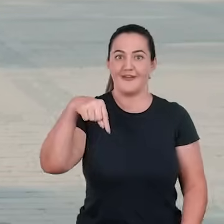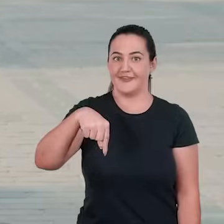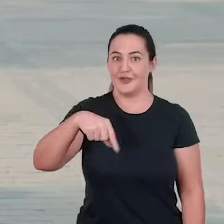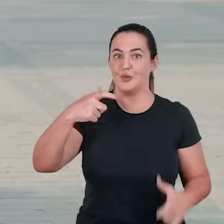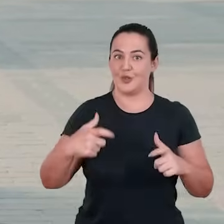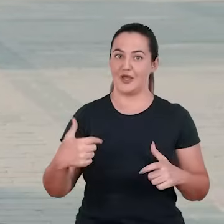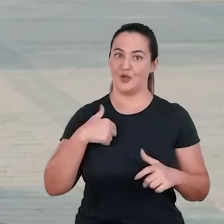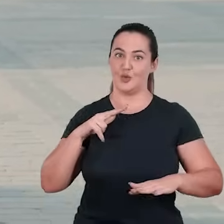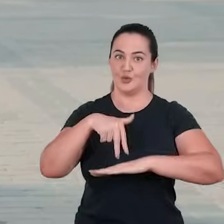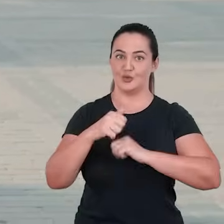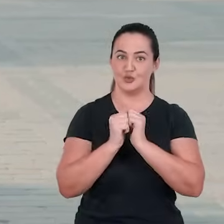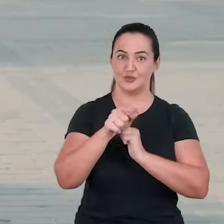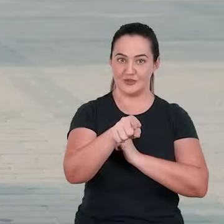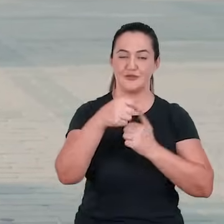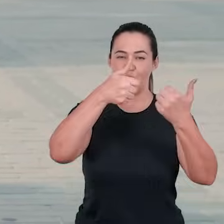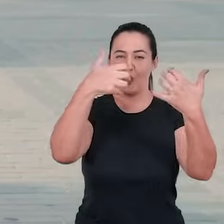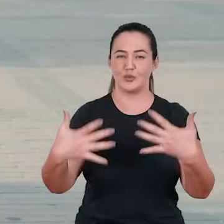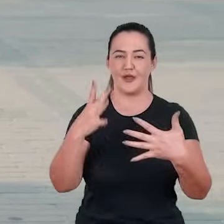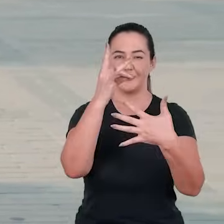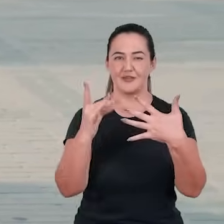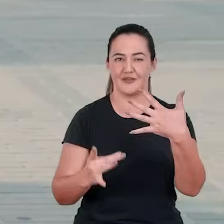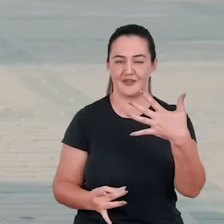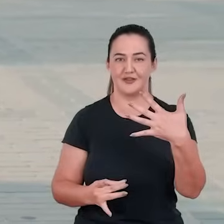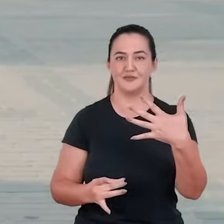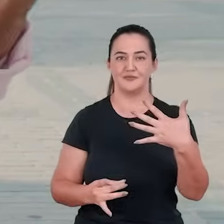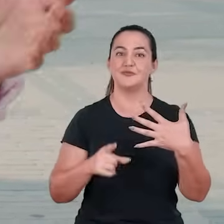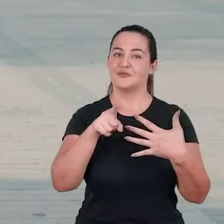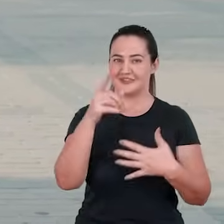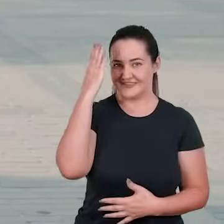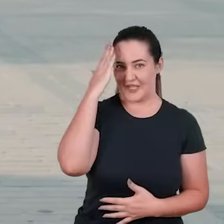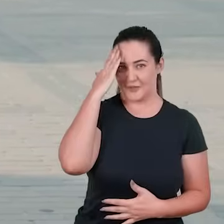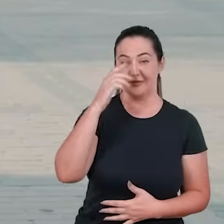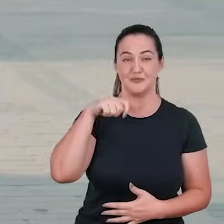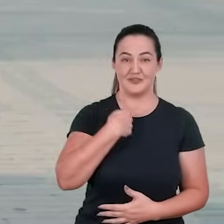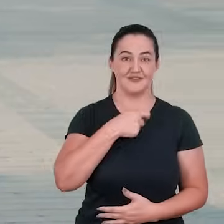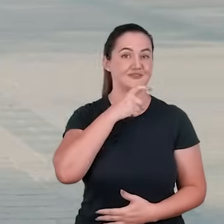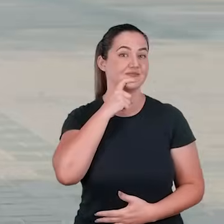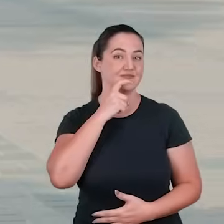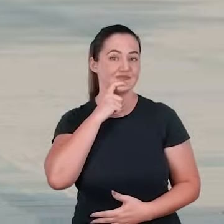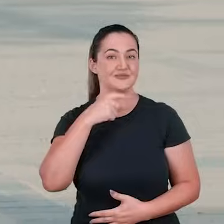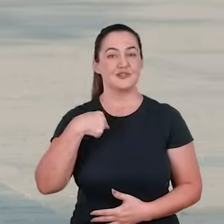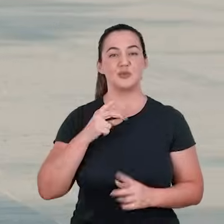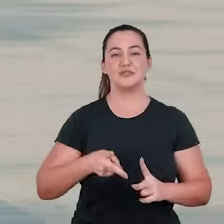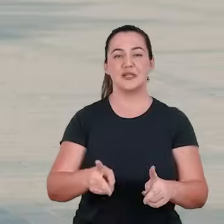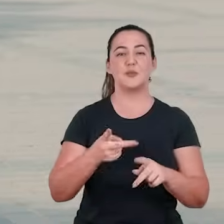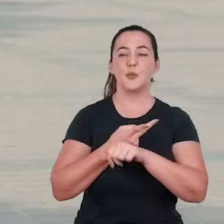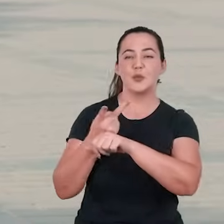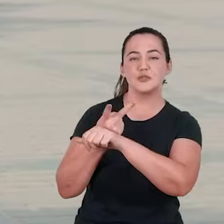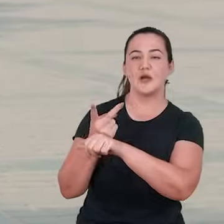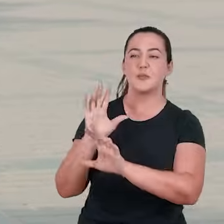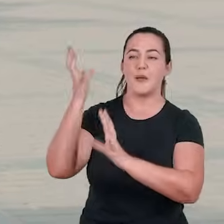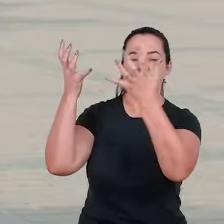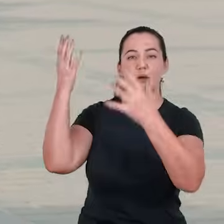nesse lugar onde eu estou, e eu vou contar para você detalhe por detalhe dessa história. Você sabe, eu sou Rodrigo Silva e continuo sempre buscando evidências